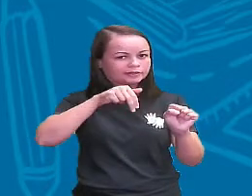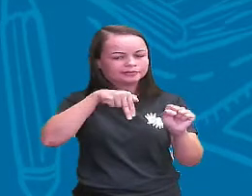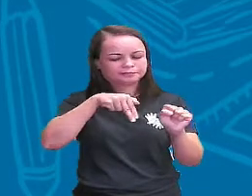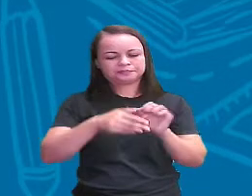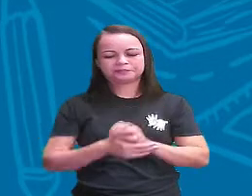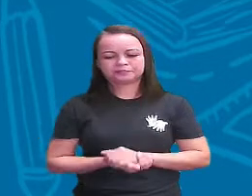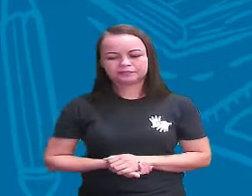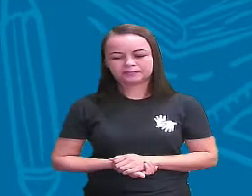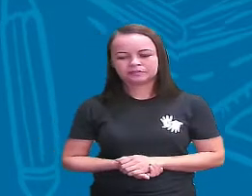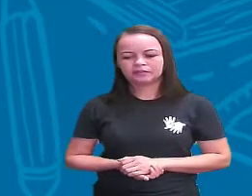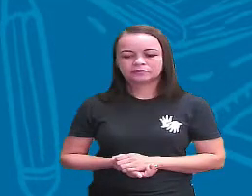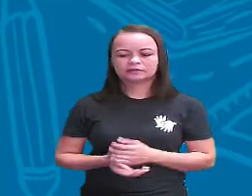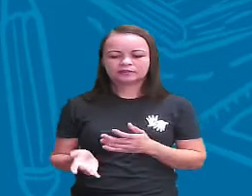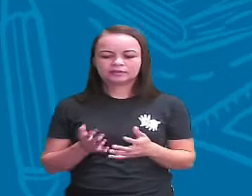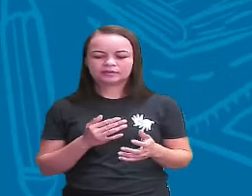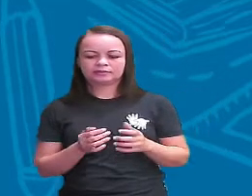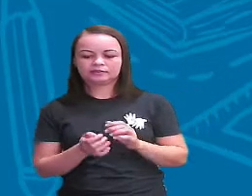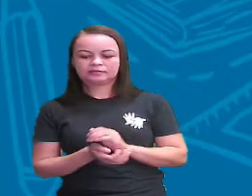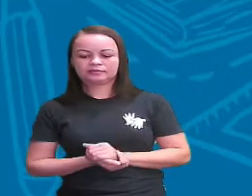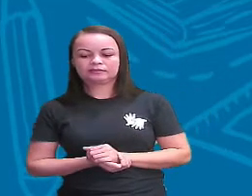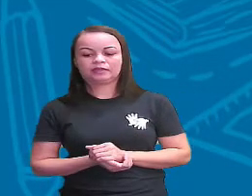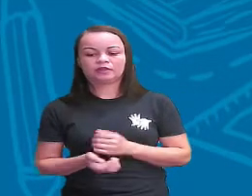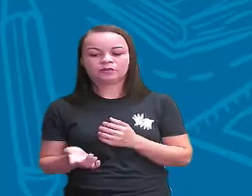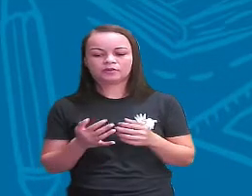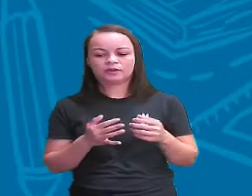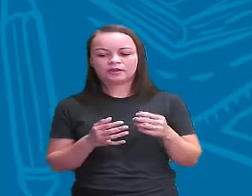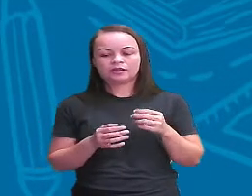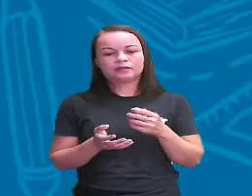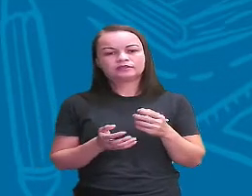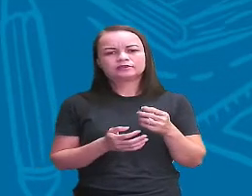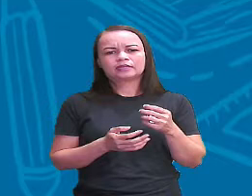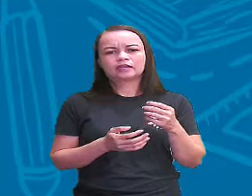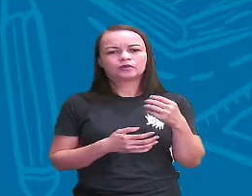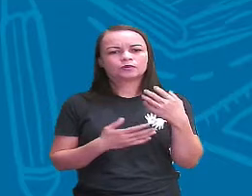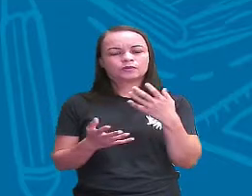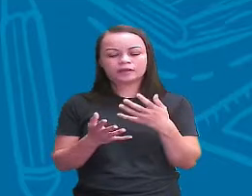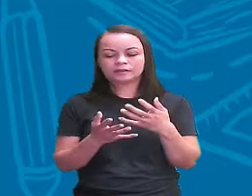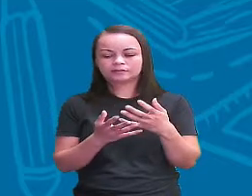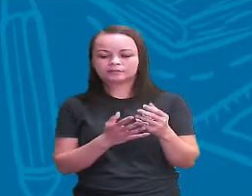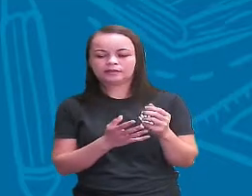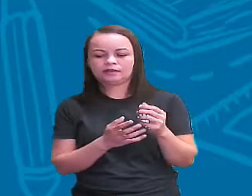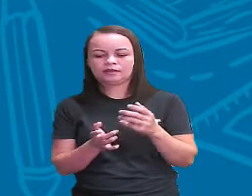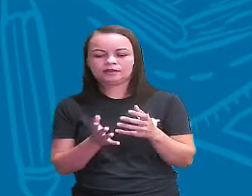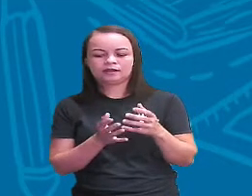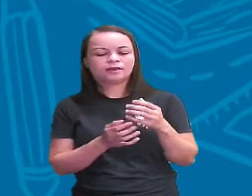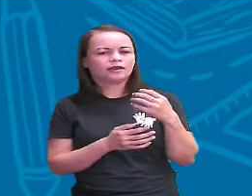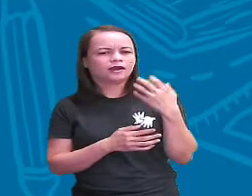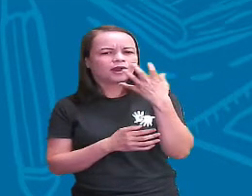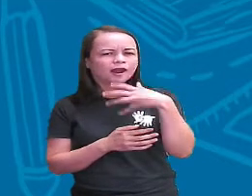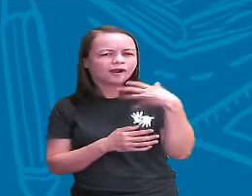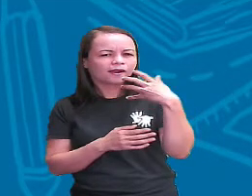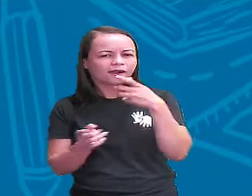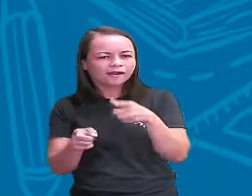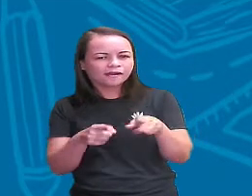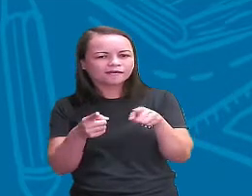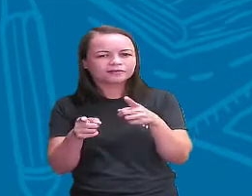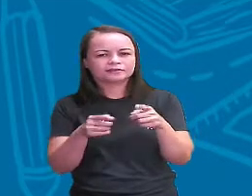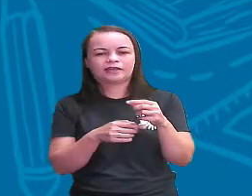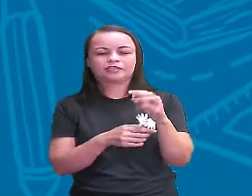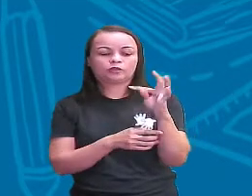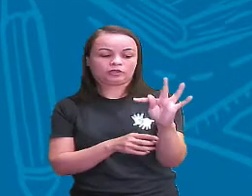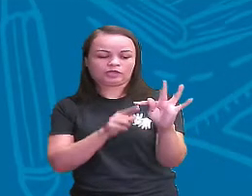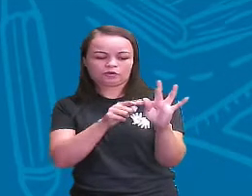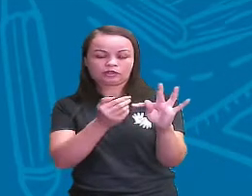o espaço, eu tenho a letrinha T. Se eu tenho a letrinha T, então vai ser N.